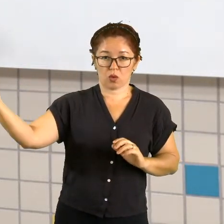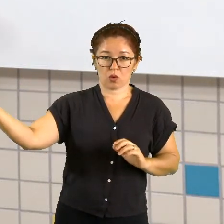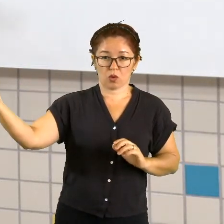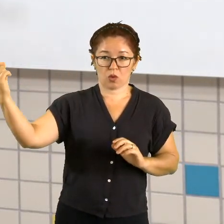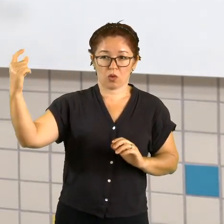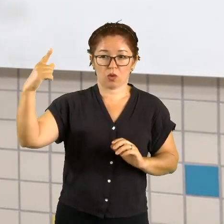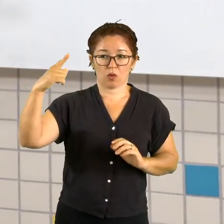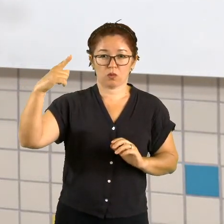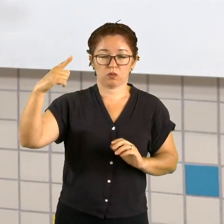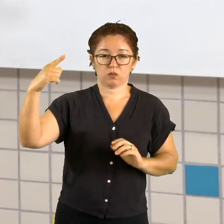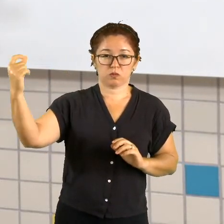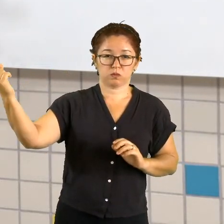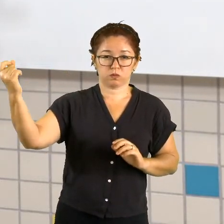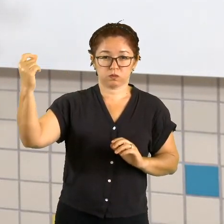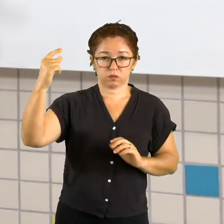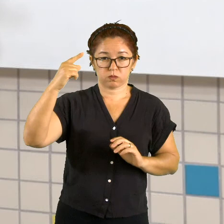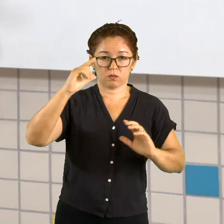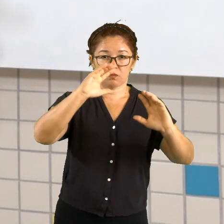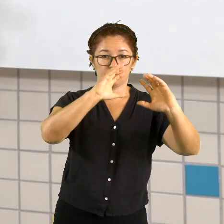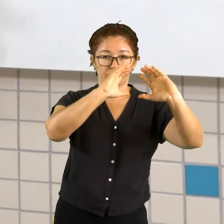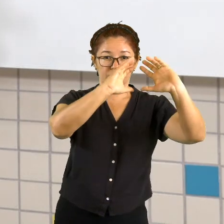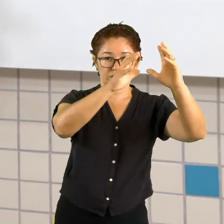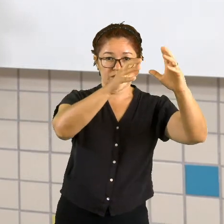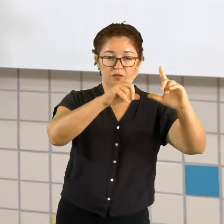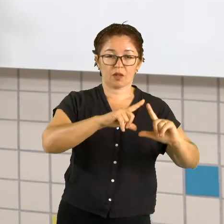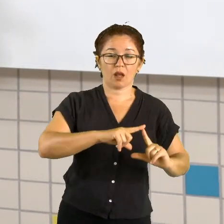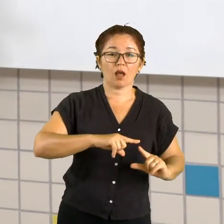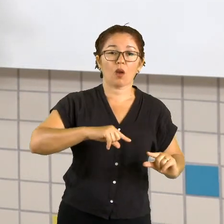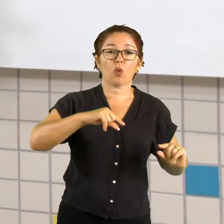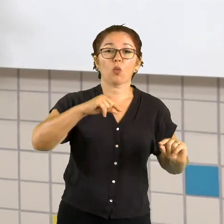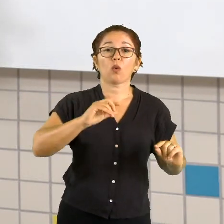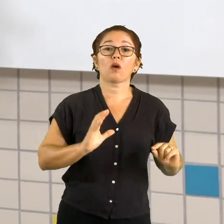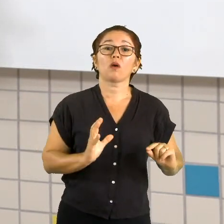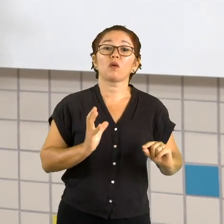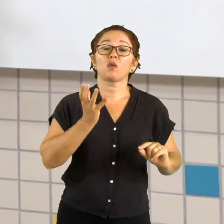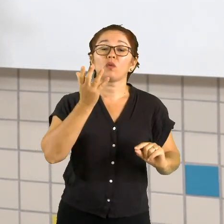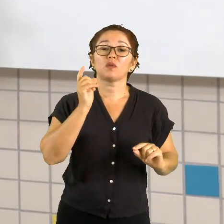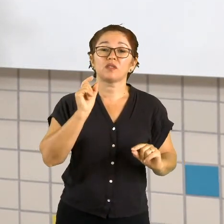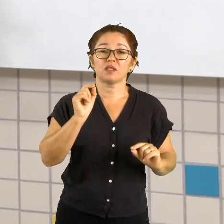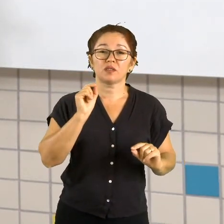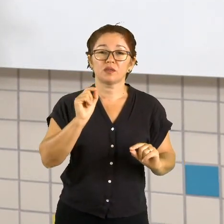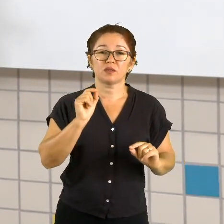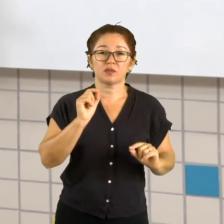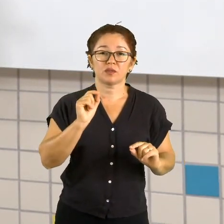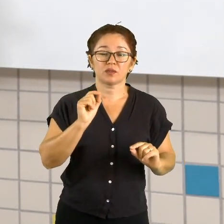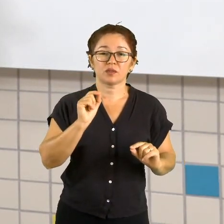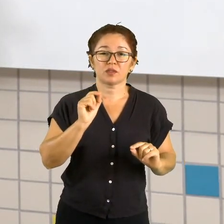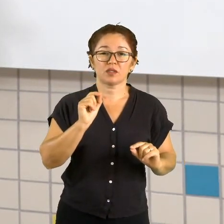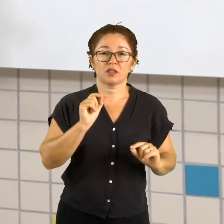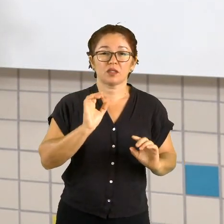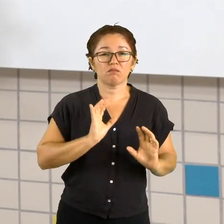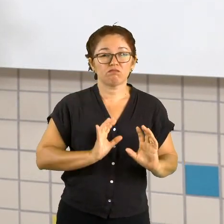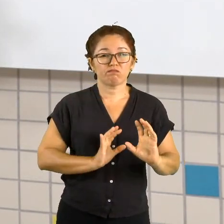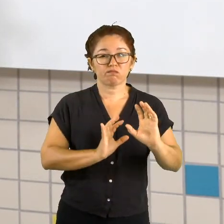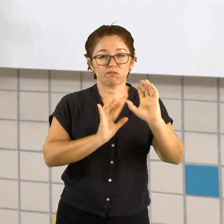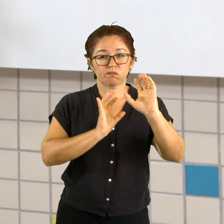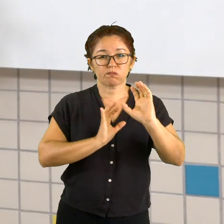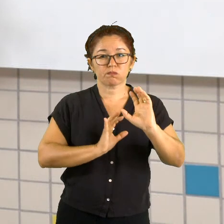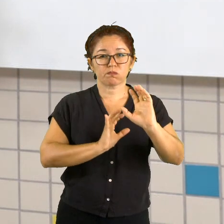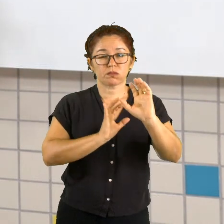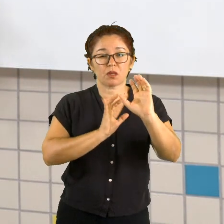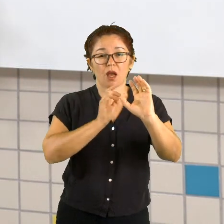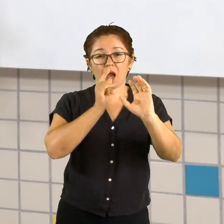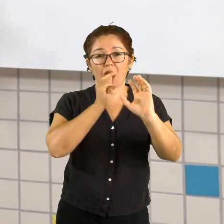Lua está ali do lado. Então, a força das marés ela é menor,